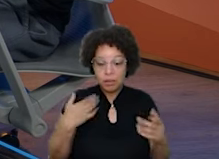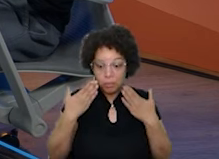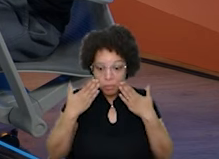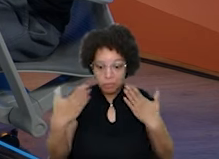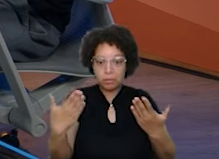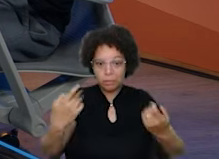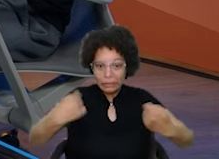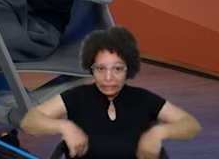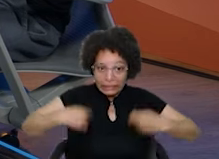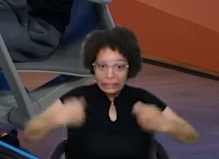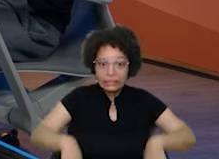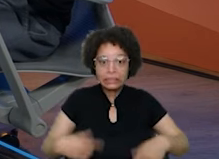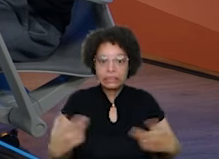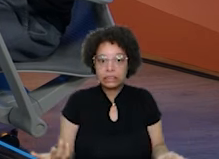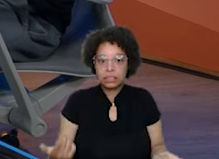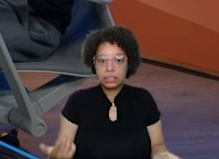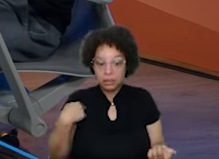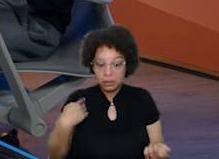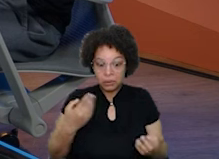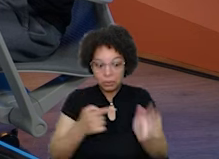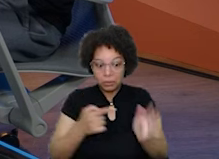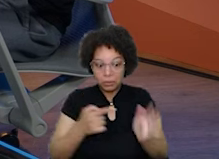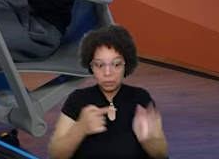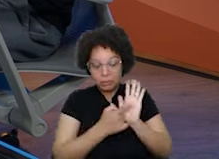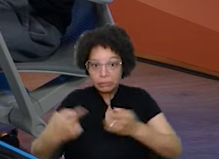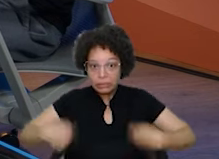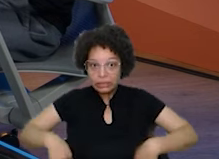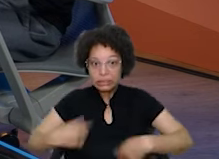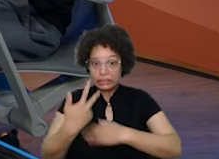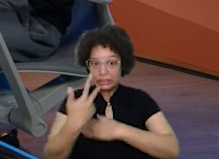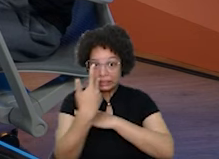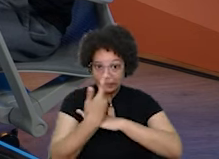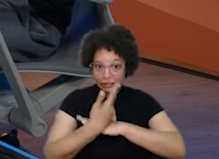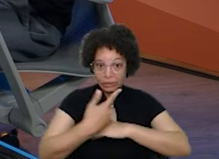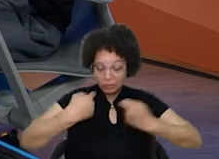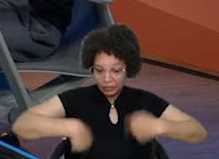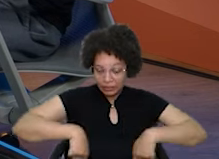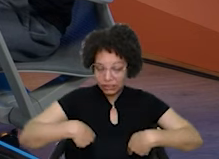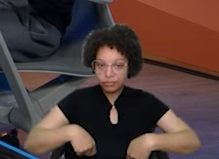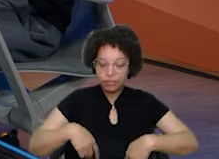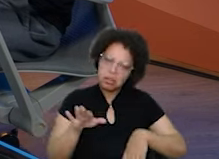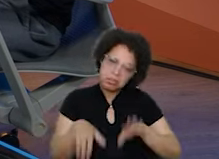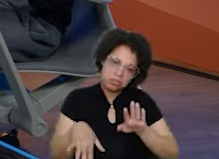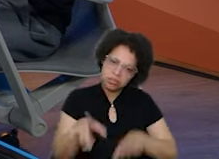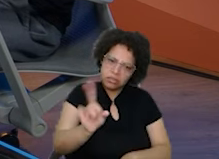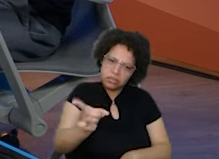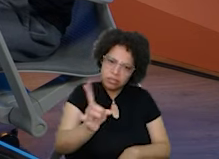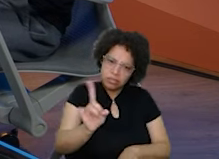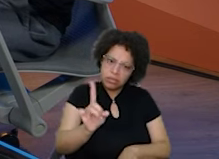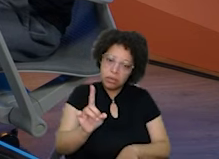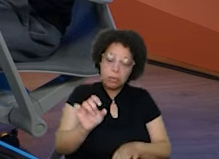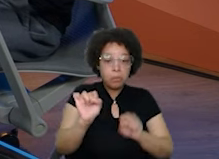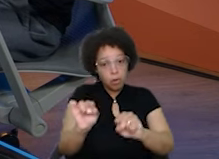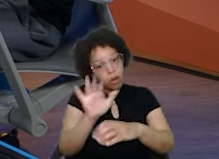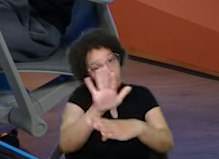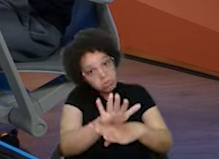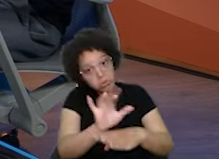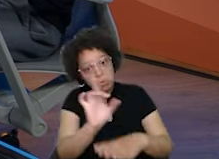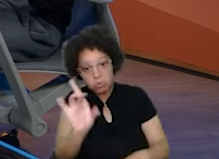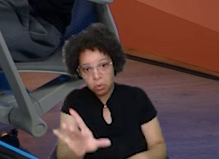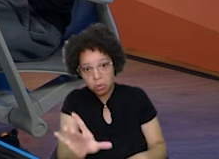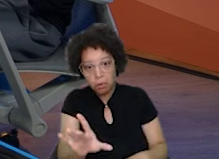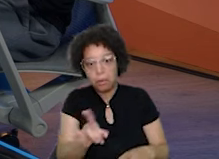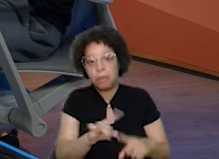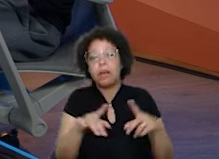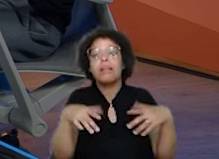eu tenho que aparecer eu tenho que gravar talvez não talvez ajude né E aí como que é